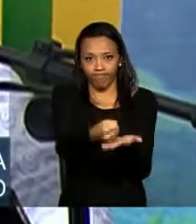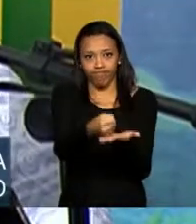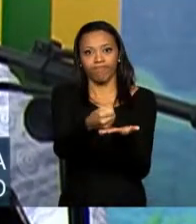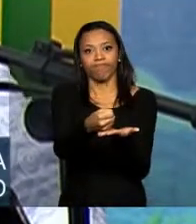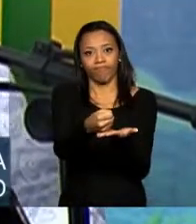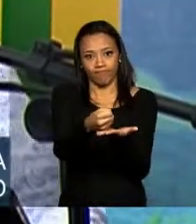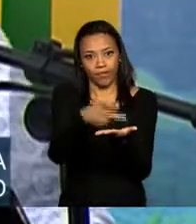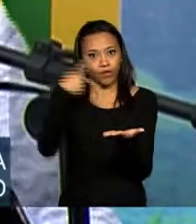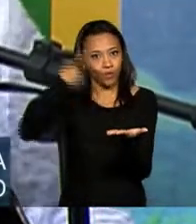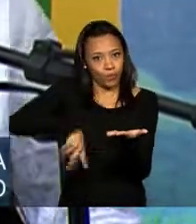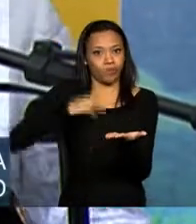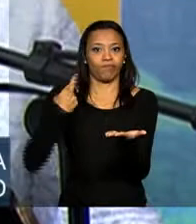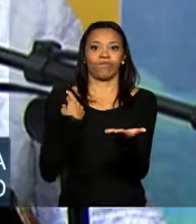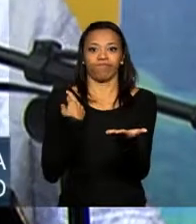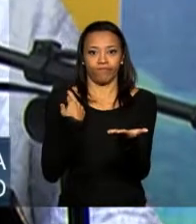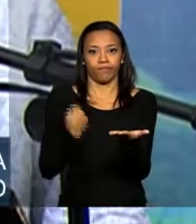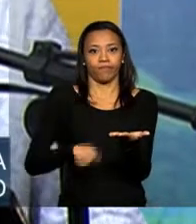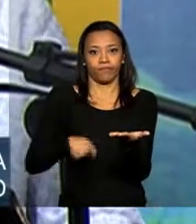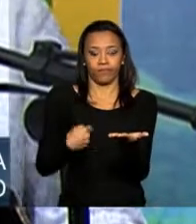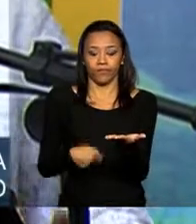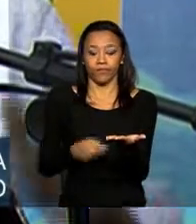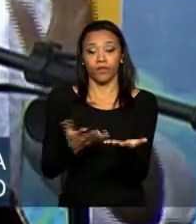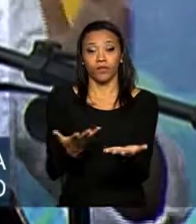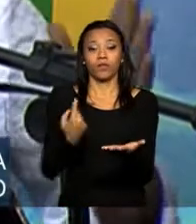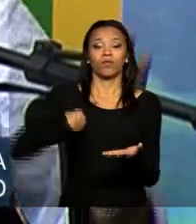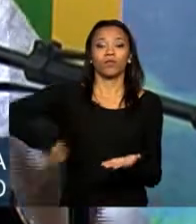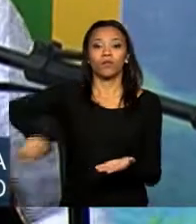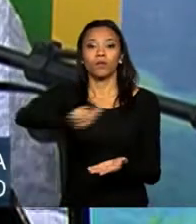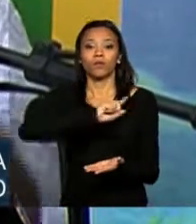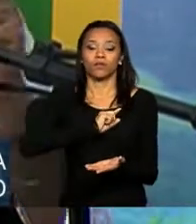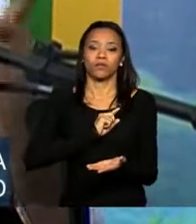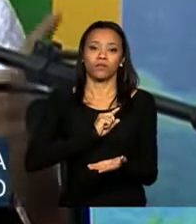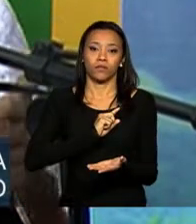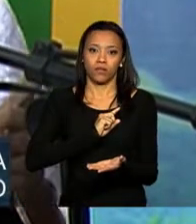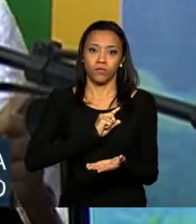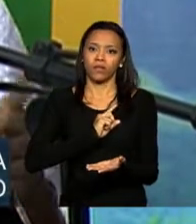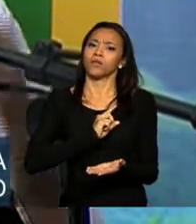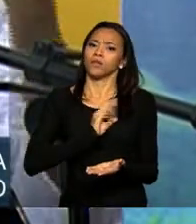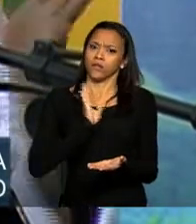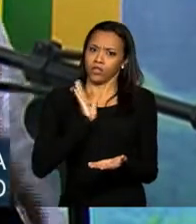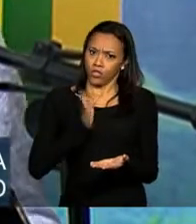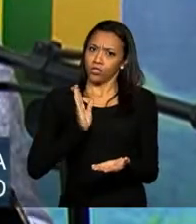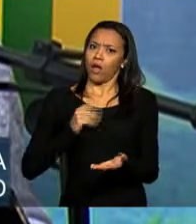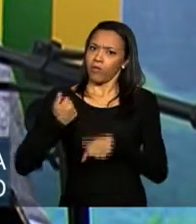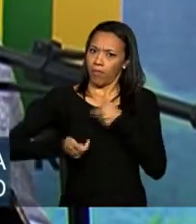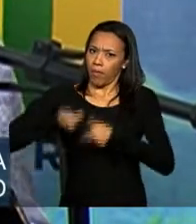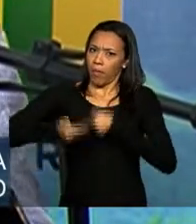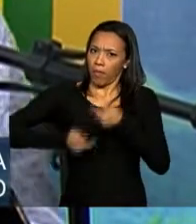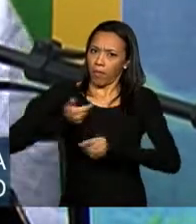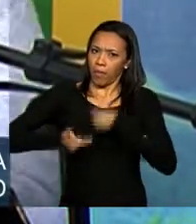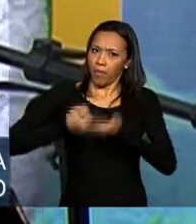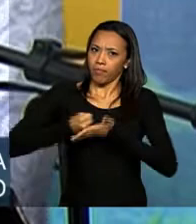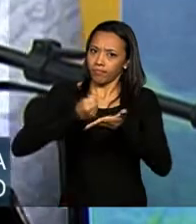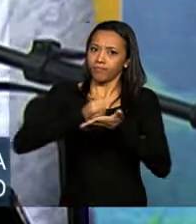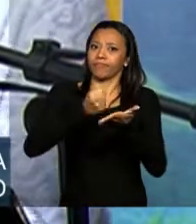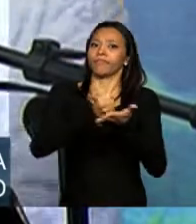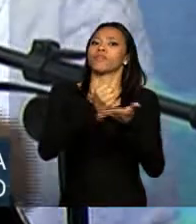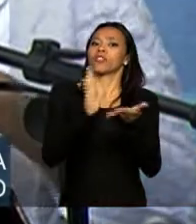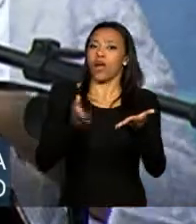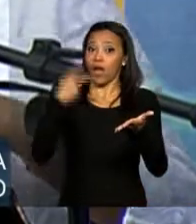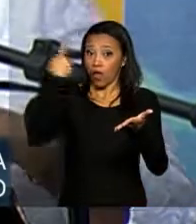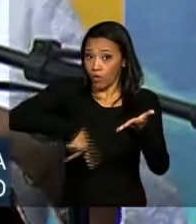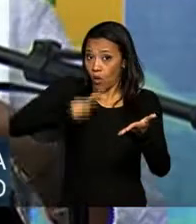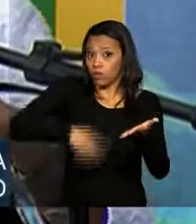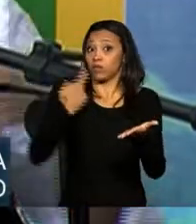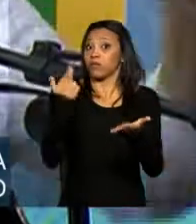tem que fazer a parte dele nossa viemos Fazendo a nossa parte e tenho